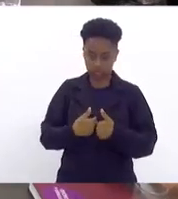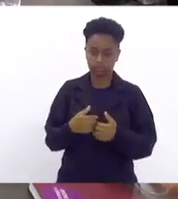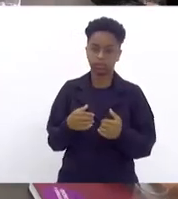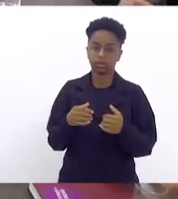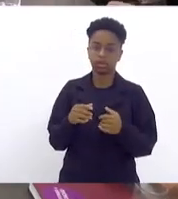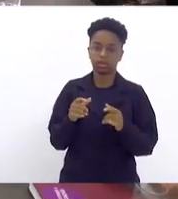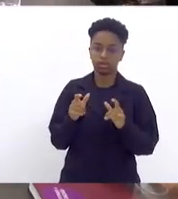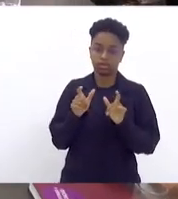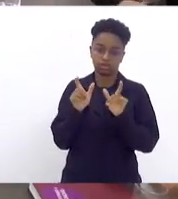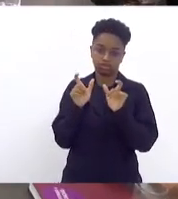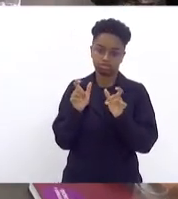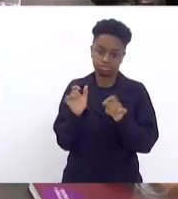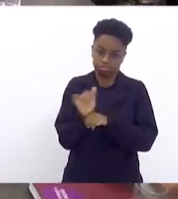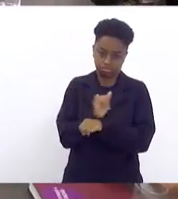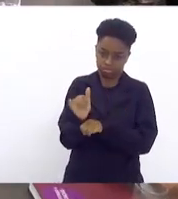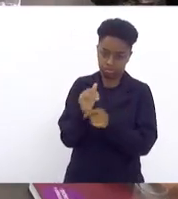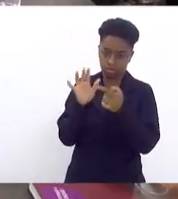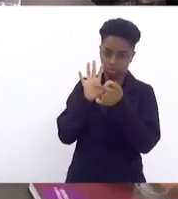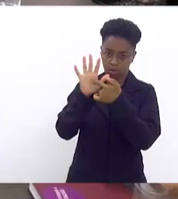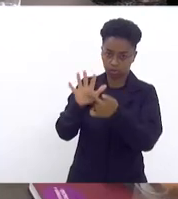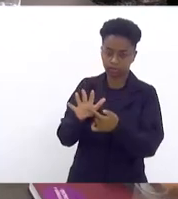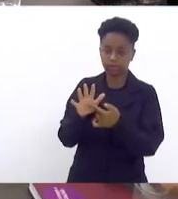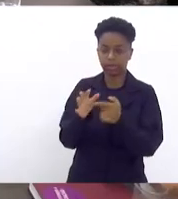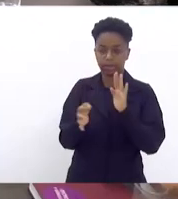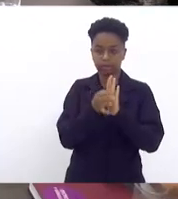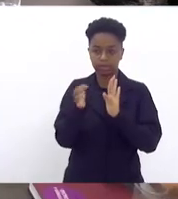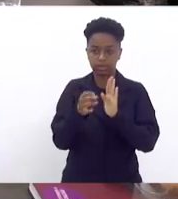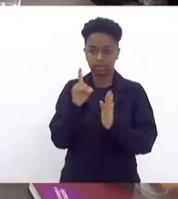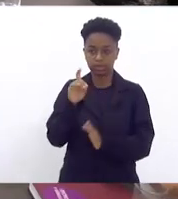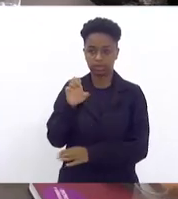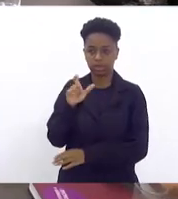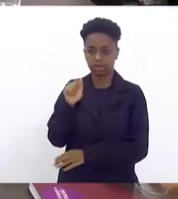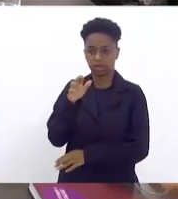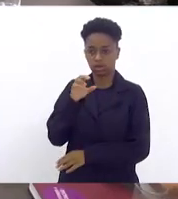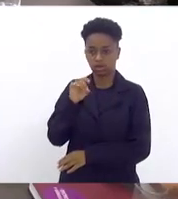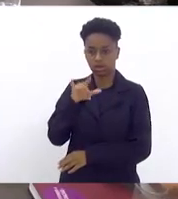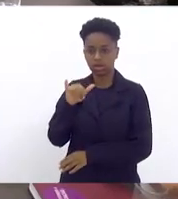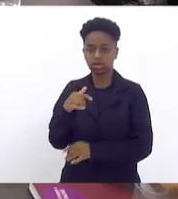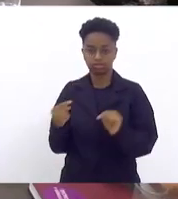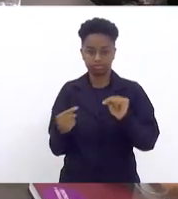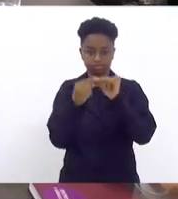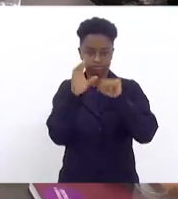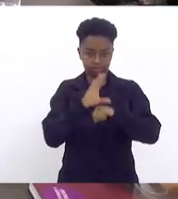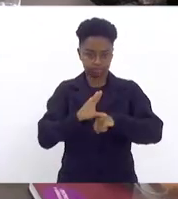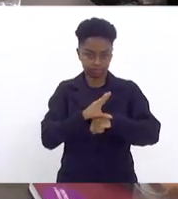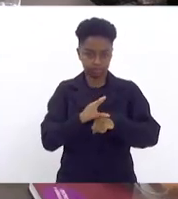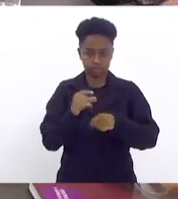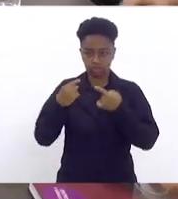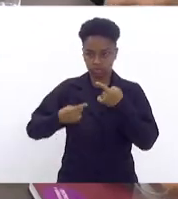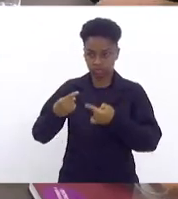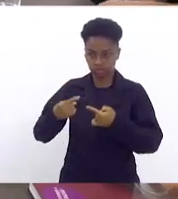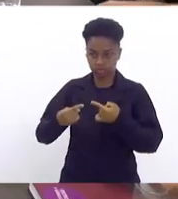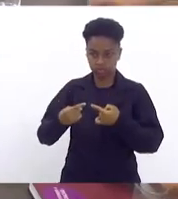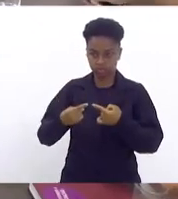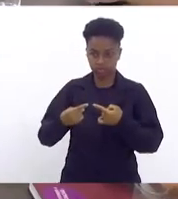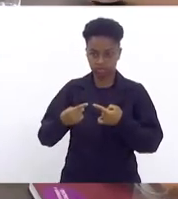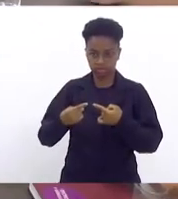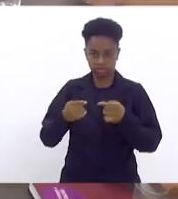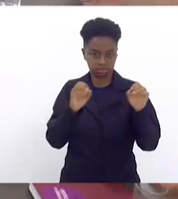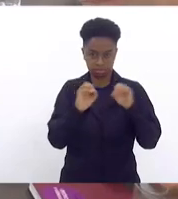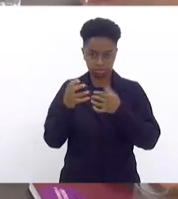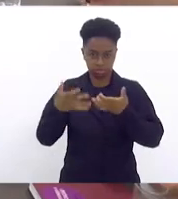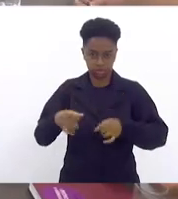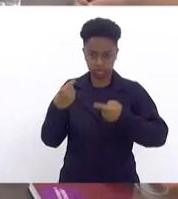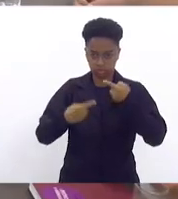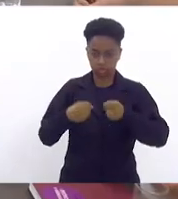em que menciona. Para aparecer, deputado Guilherme Delaroli. Senhor presidente, será pela constitucionalidade. Em discussão. Não